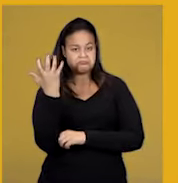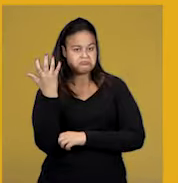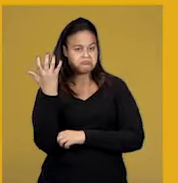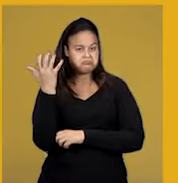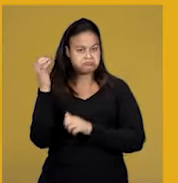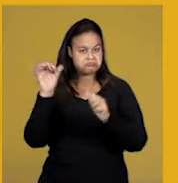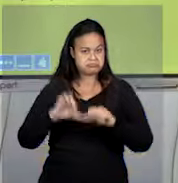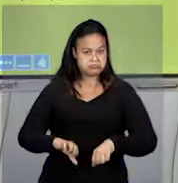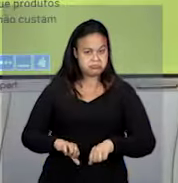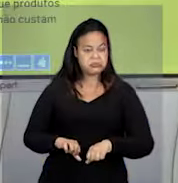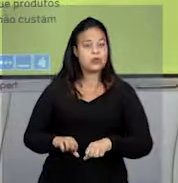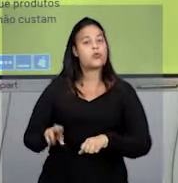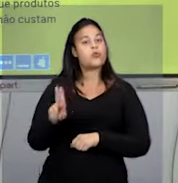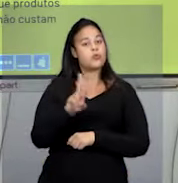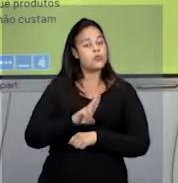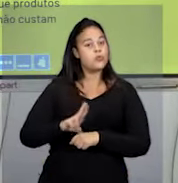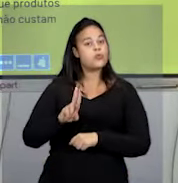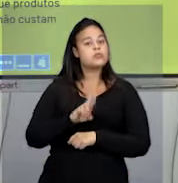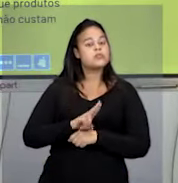seja biodegradável.